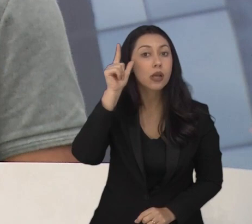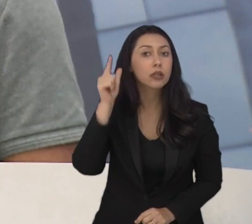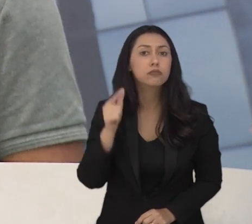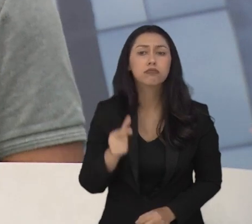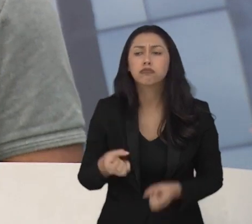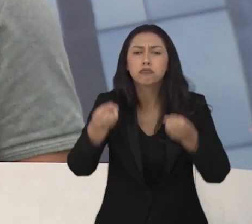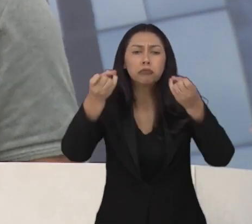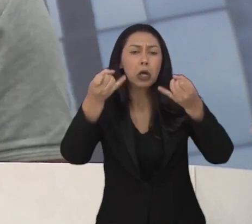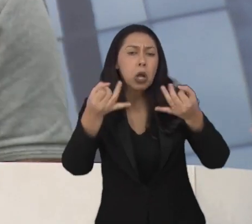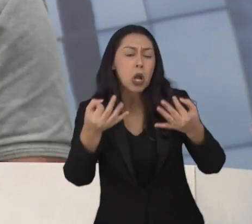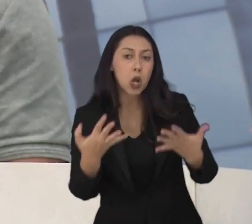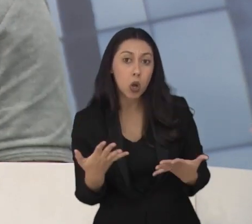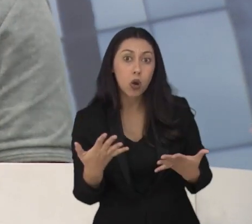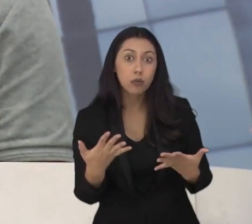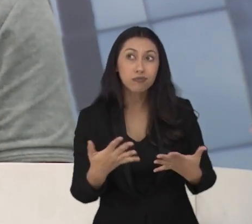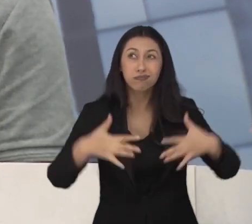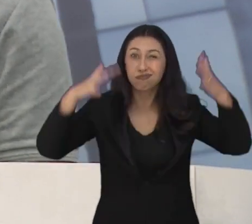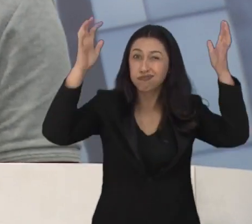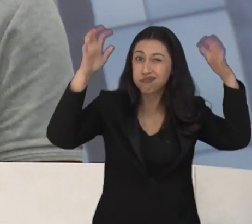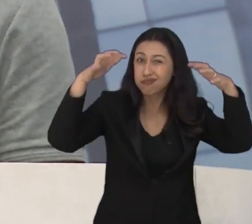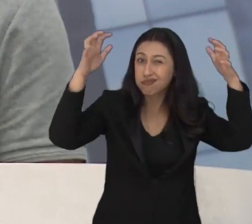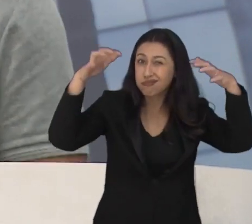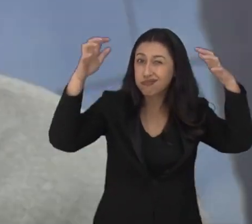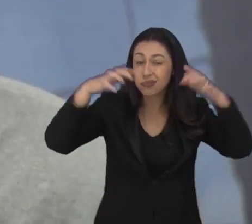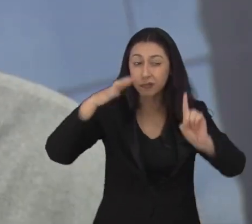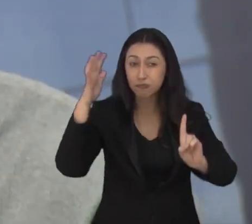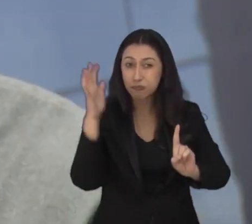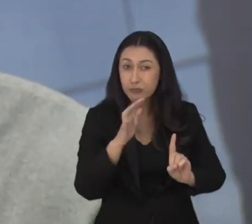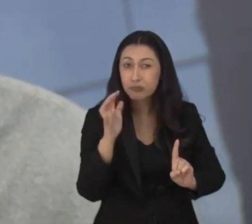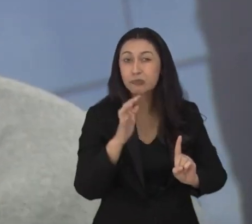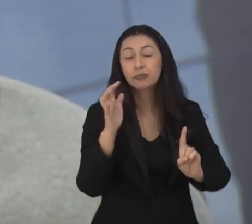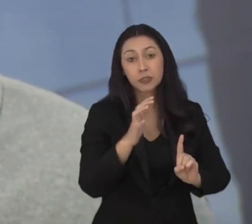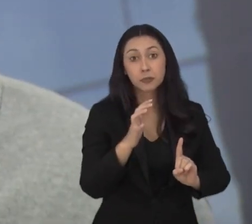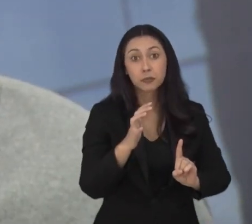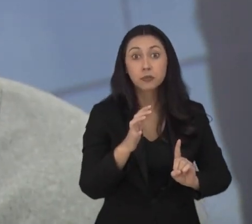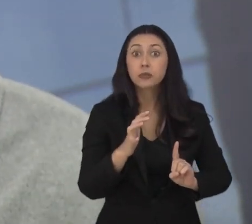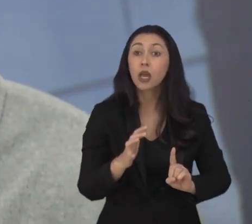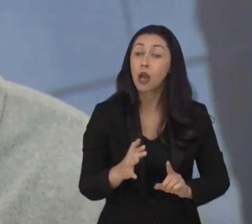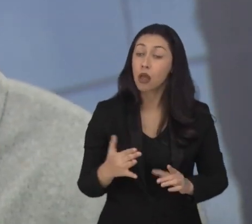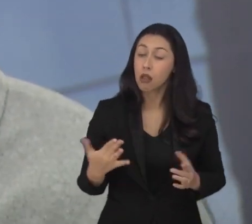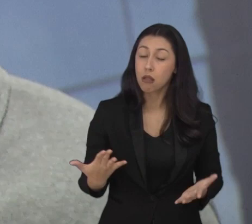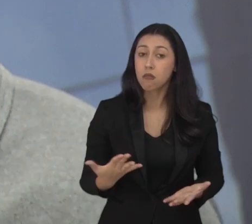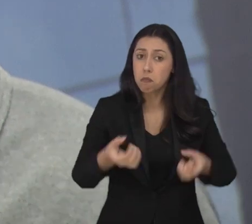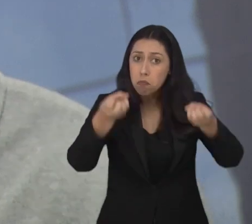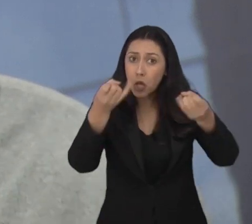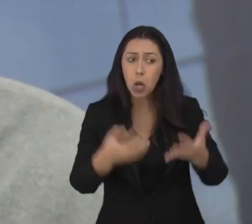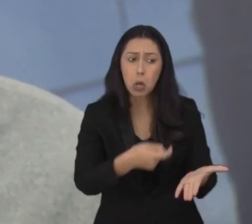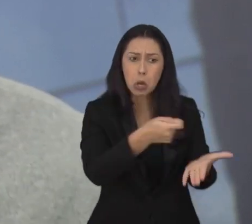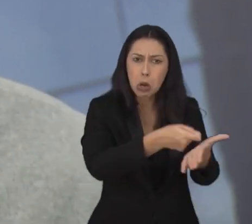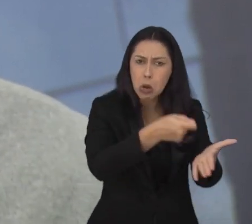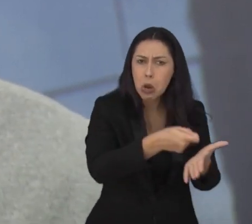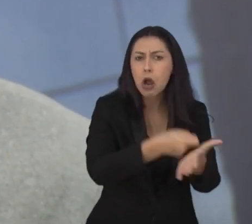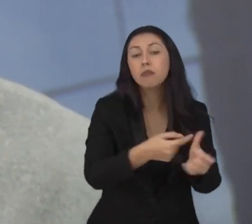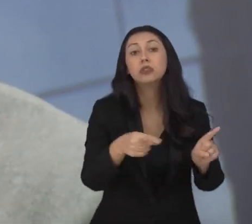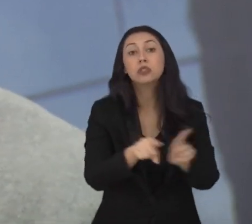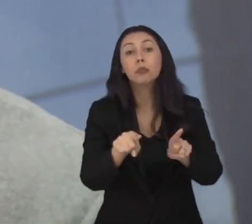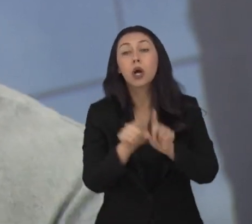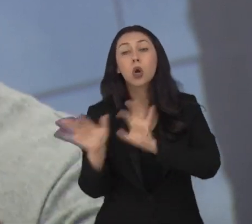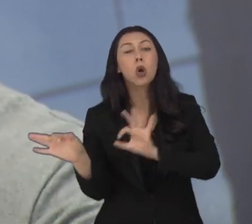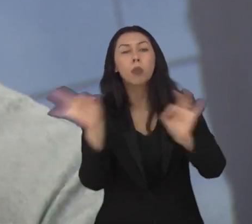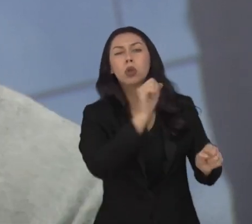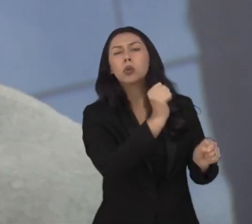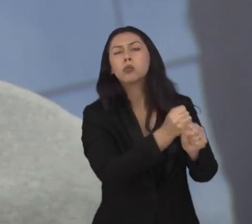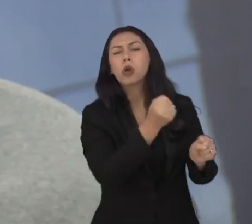Bispo comentou sobre os impactos das últimas chuvas. Segundo o parlamentar, ele tem cobrado e acompanhado obras para